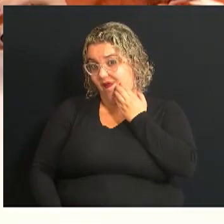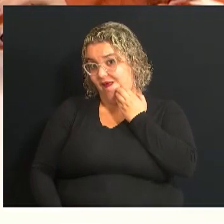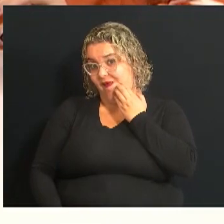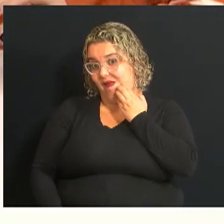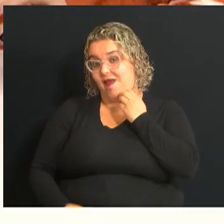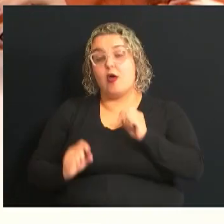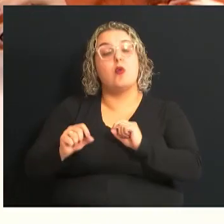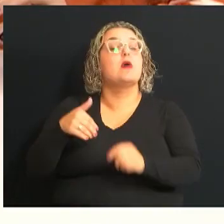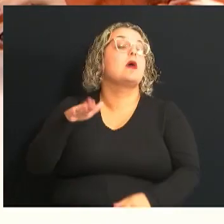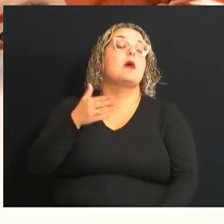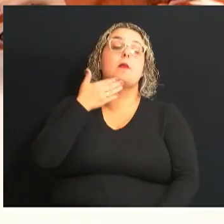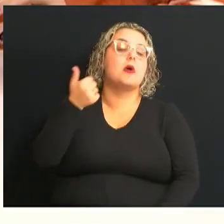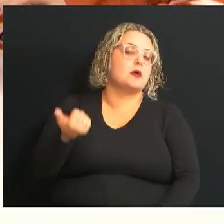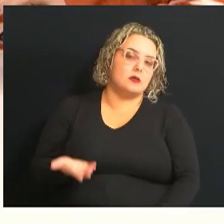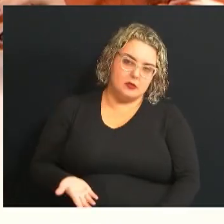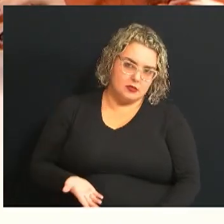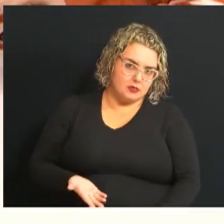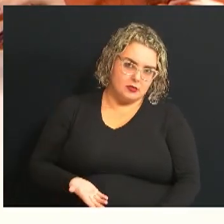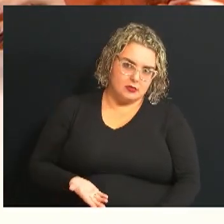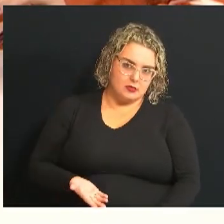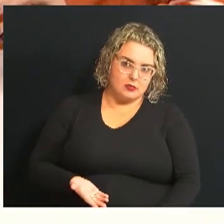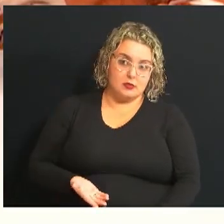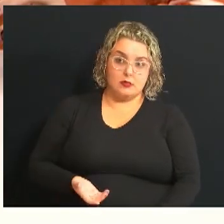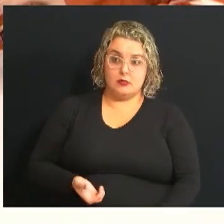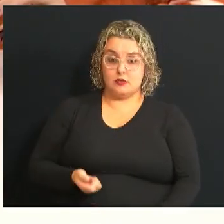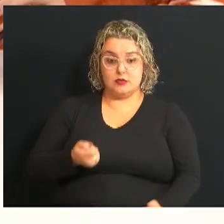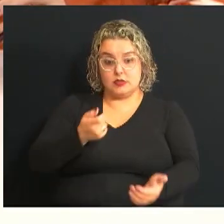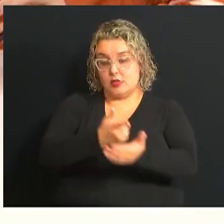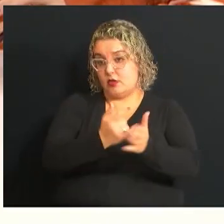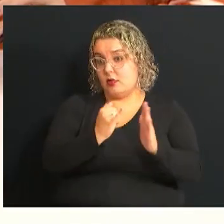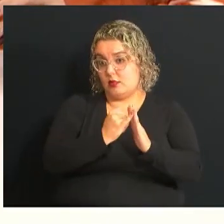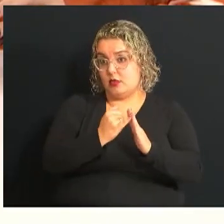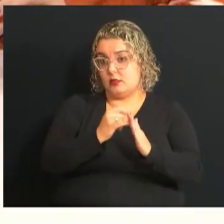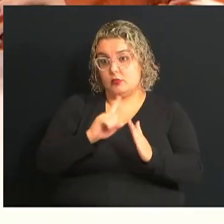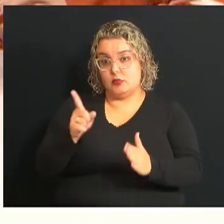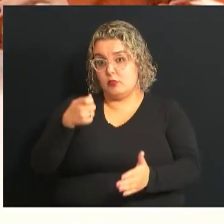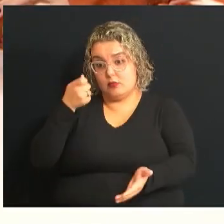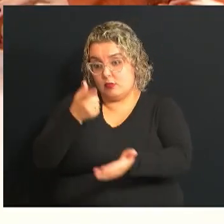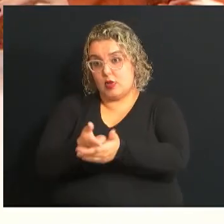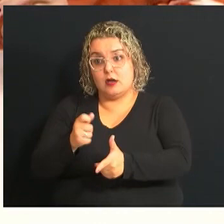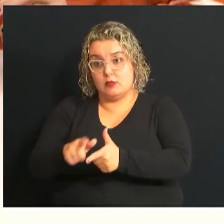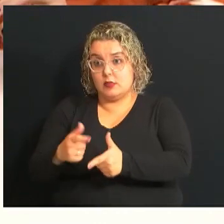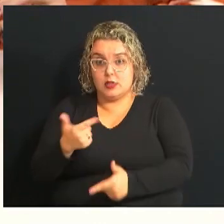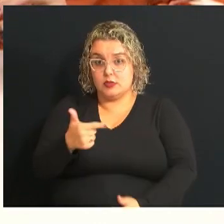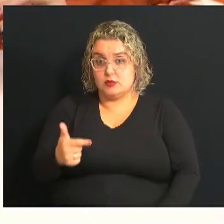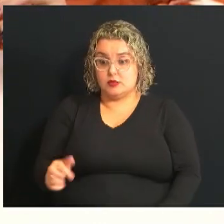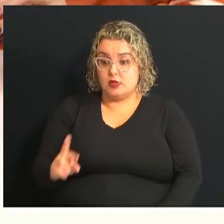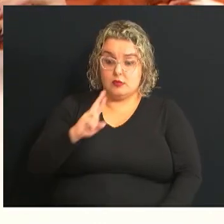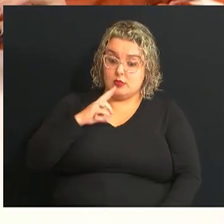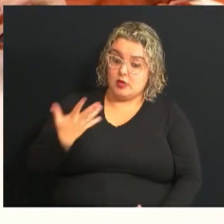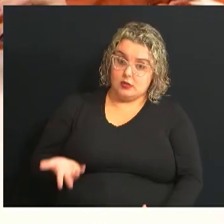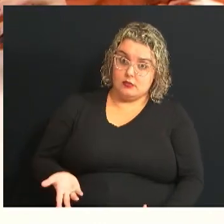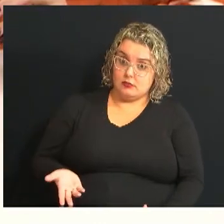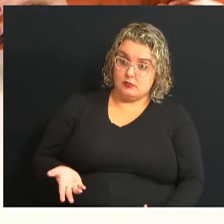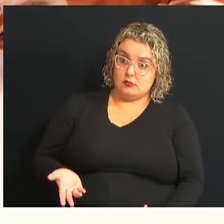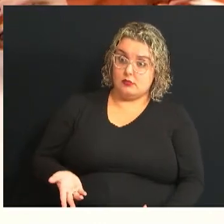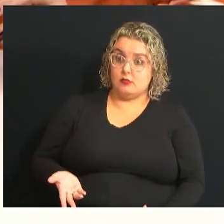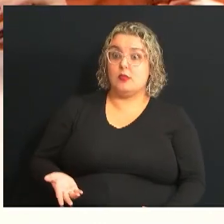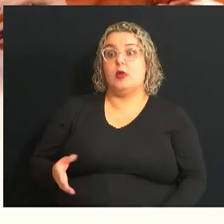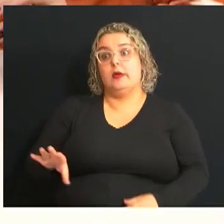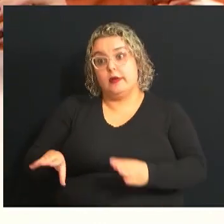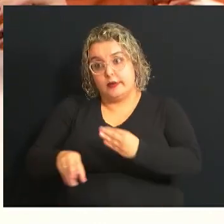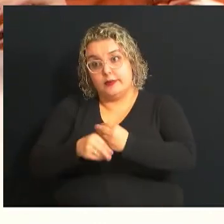você compra, você deixa de pagar o aluguel, mas você não tem nenhum retorno dele. Pelo contrário, você acaba agregando